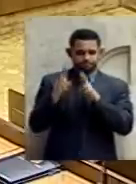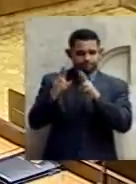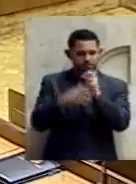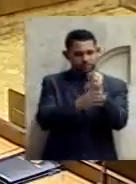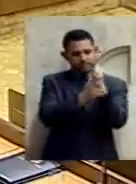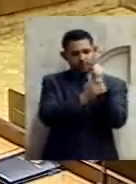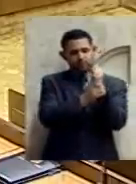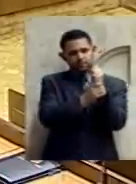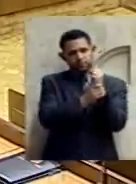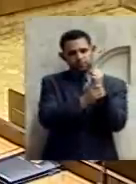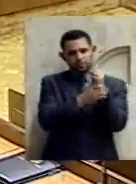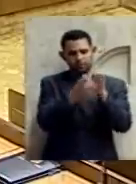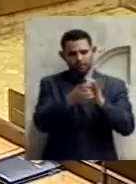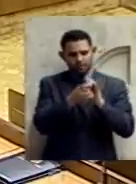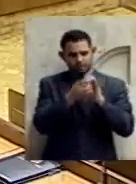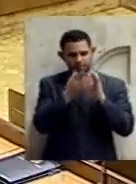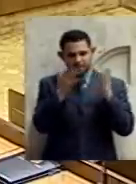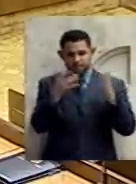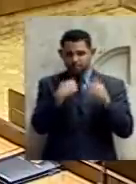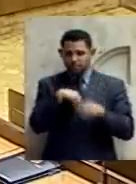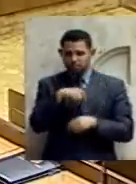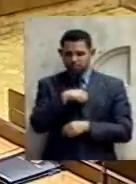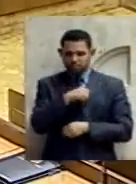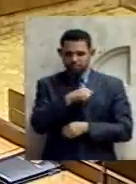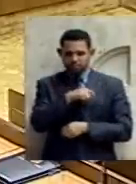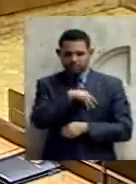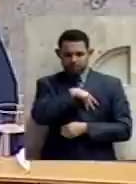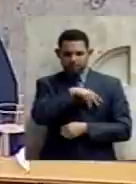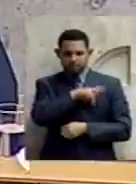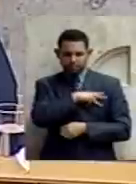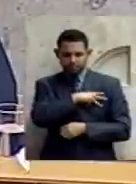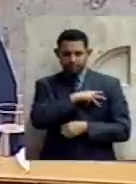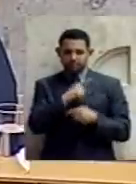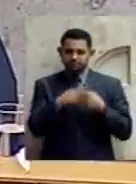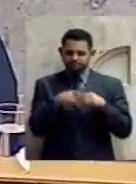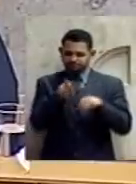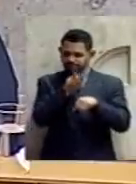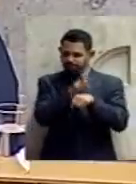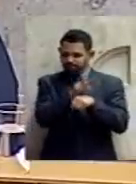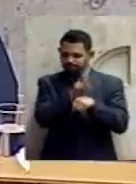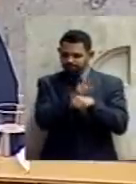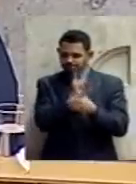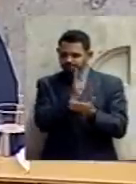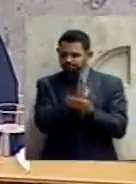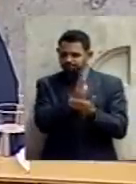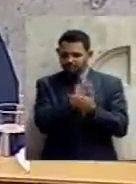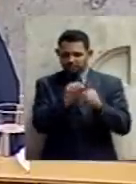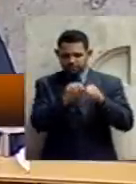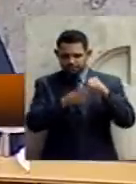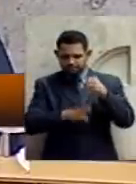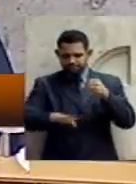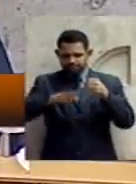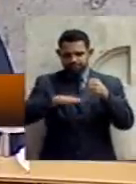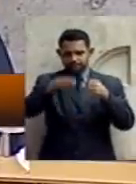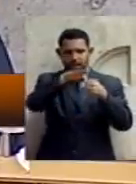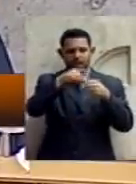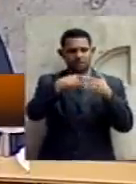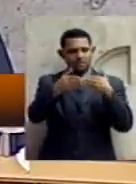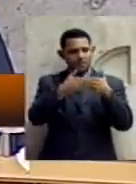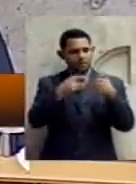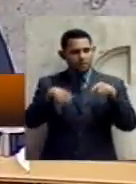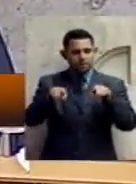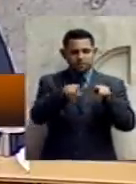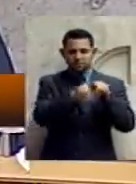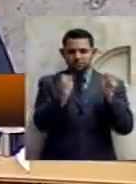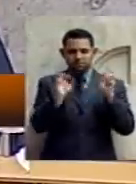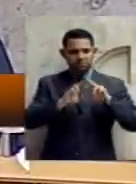está na independência funcional dos membros do Ministério Público, que os preserva de ingerências hierárquicas ou externas,